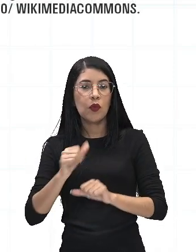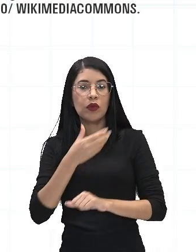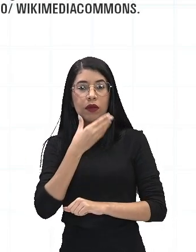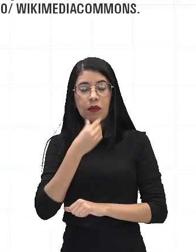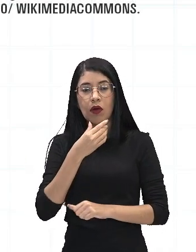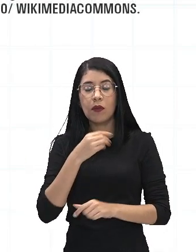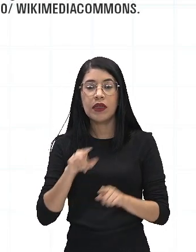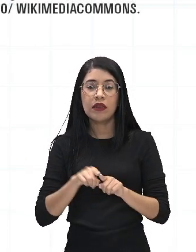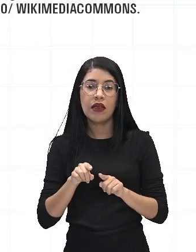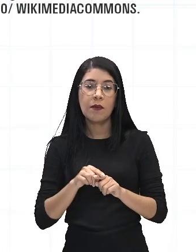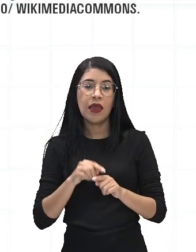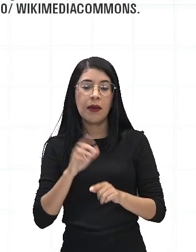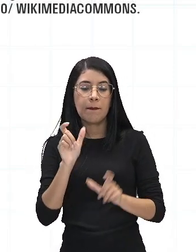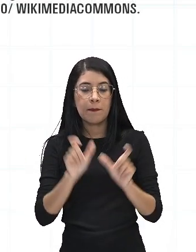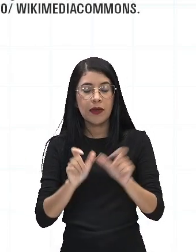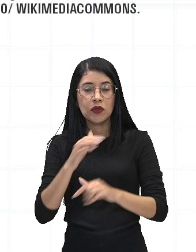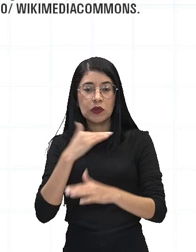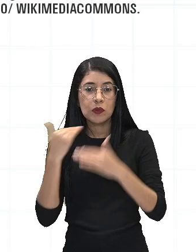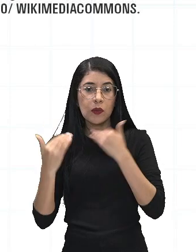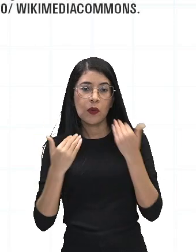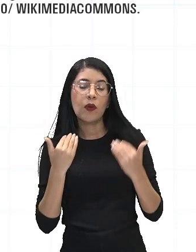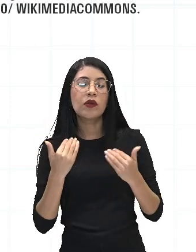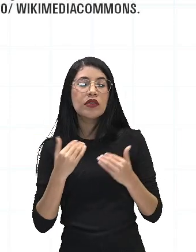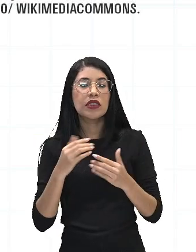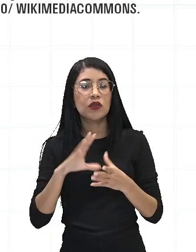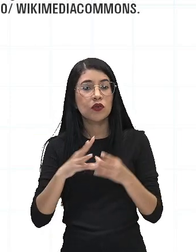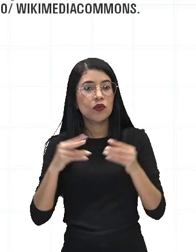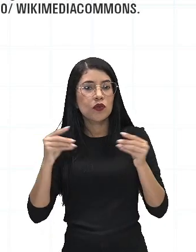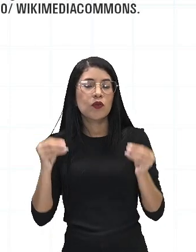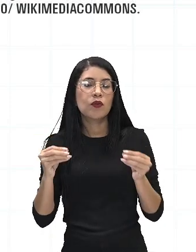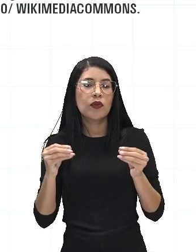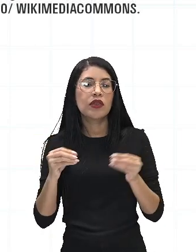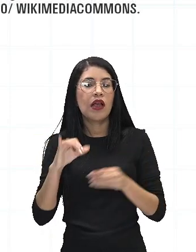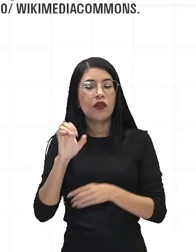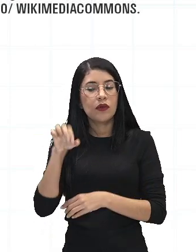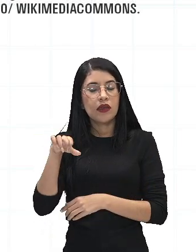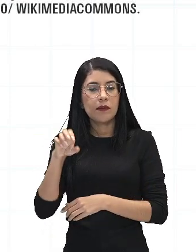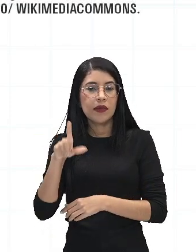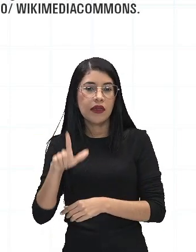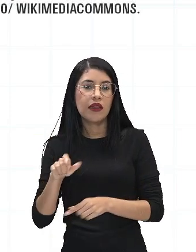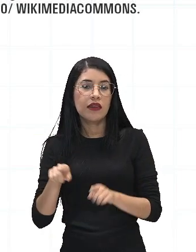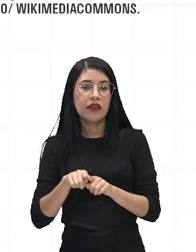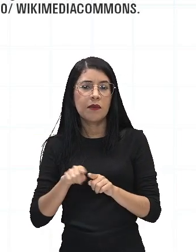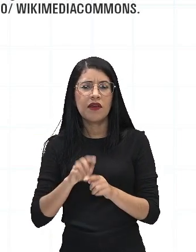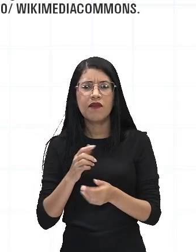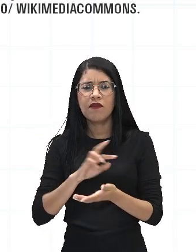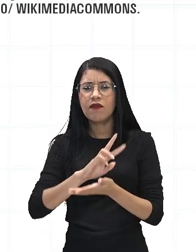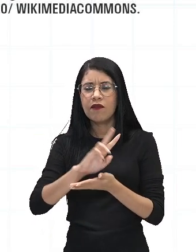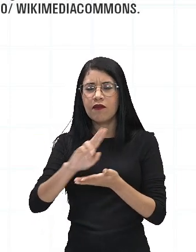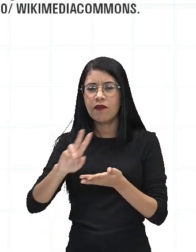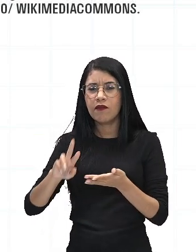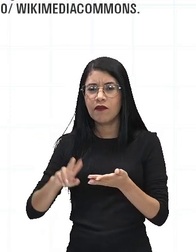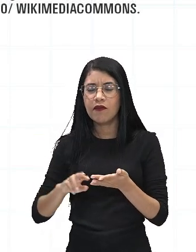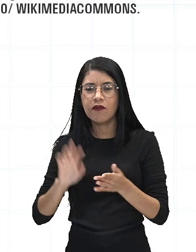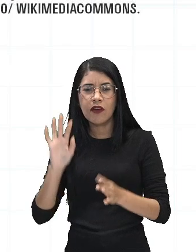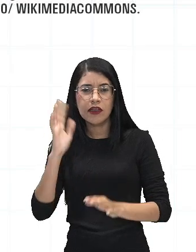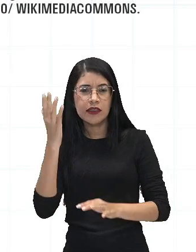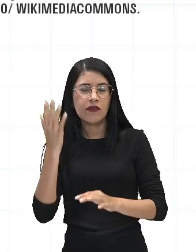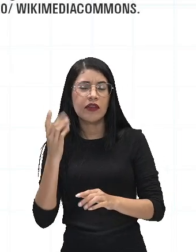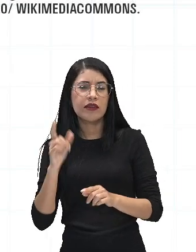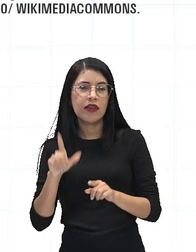ML, uma investigação revela que todos os eventos bizarros na Vila Toré estão conectados.